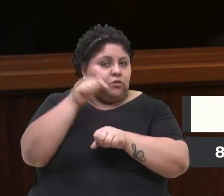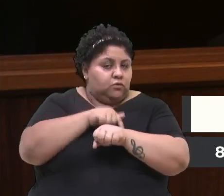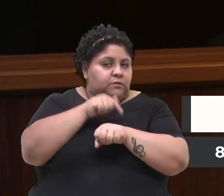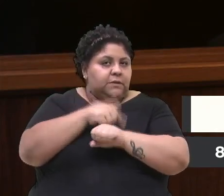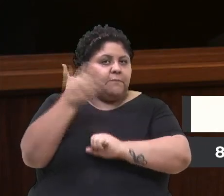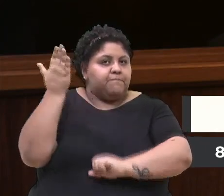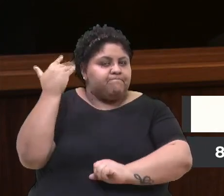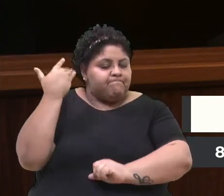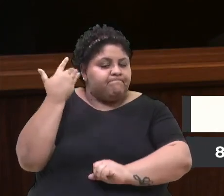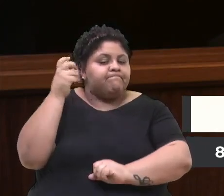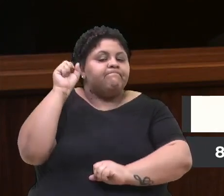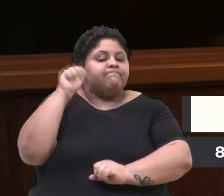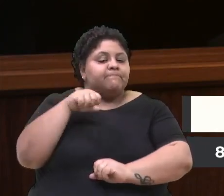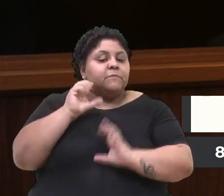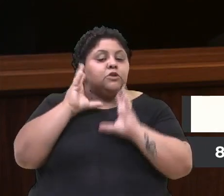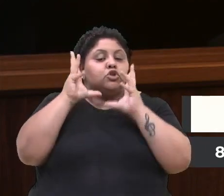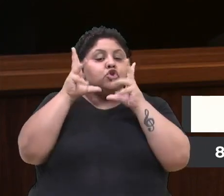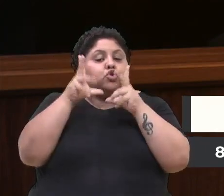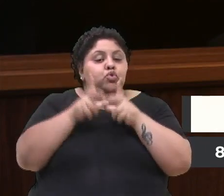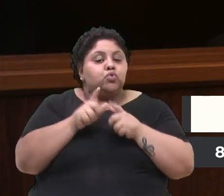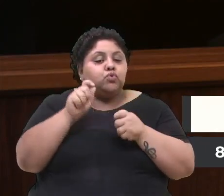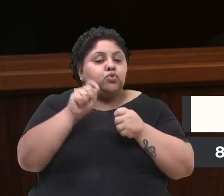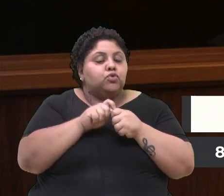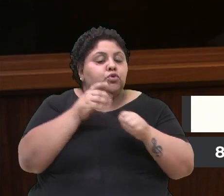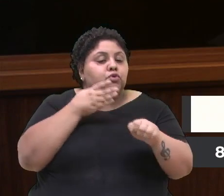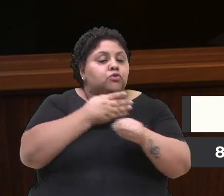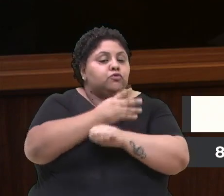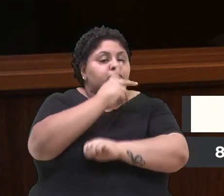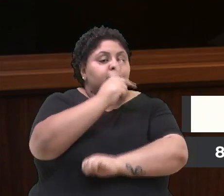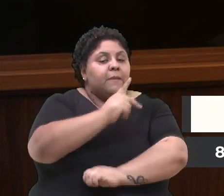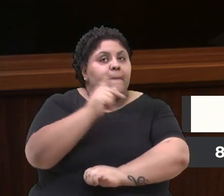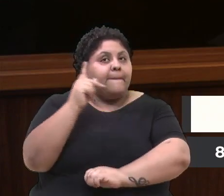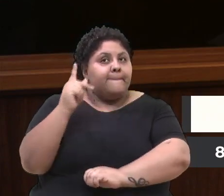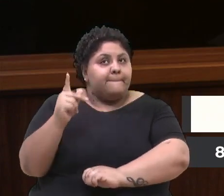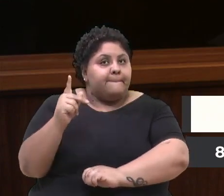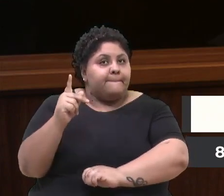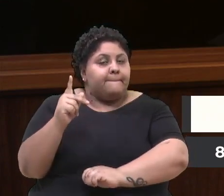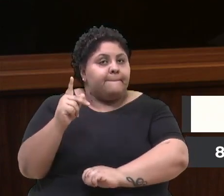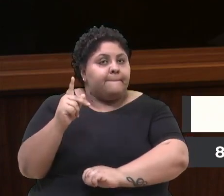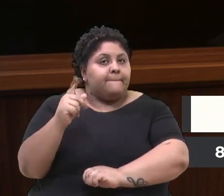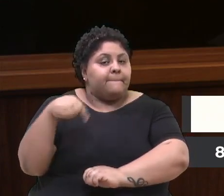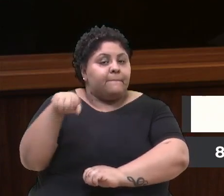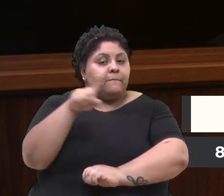realmente tudo entra na PPP. E nós ficamos